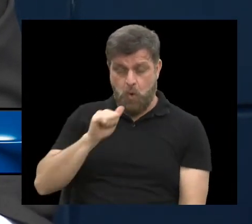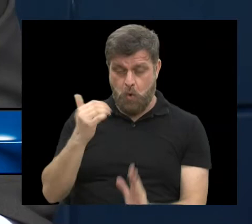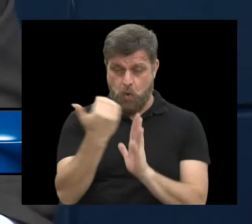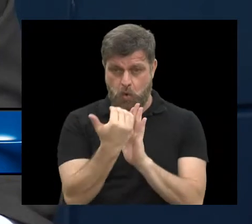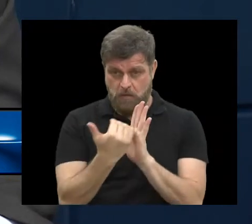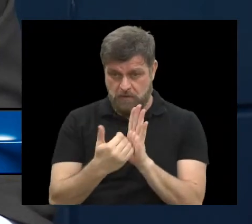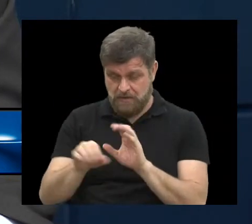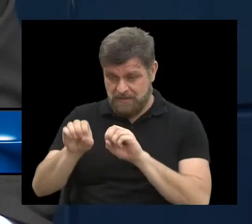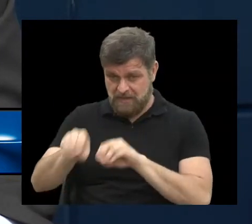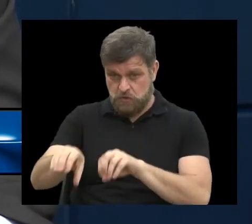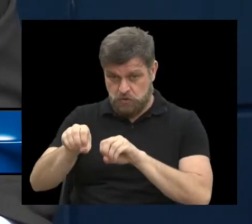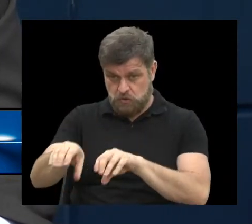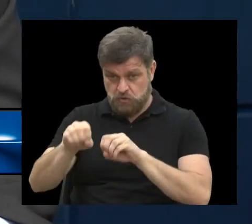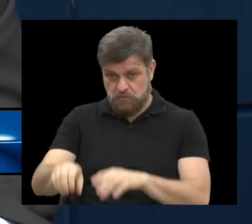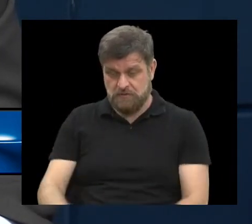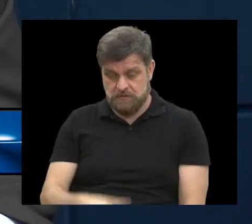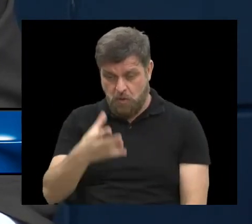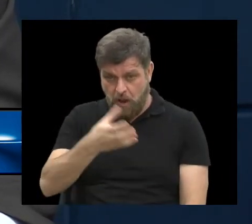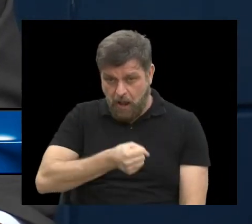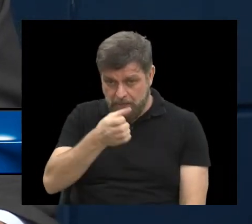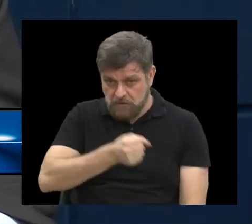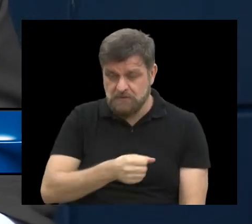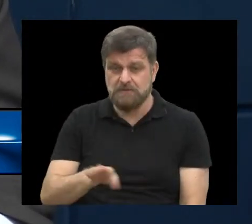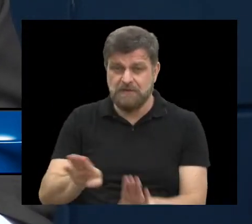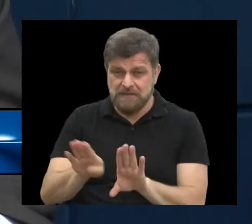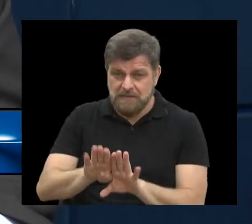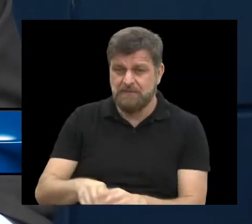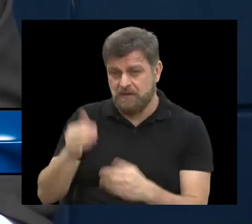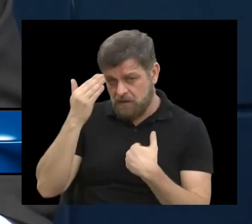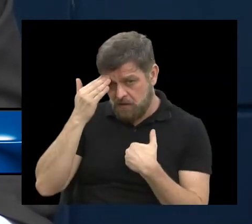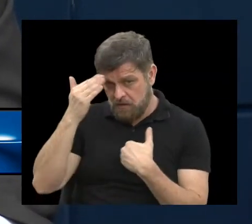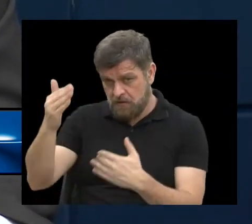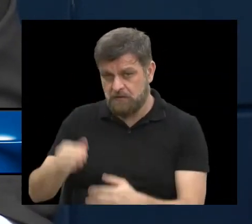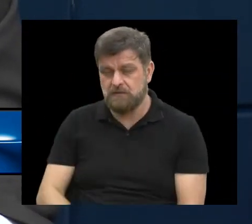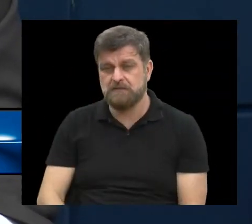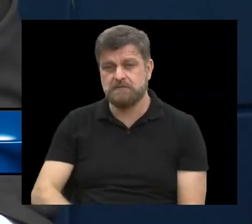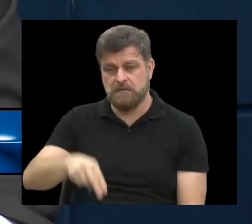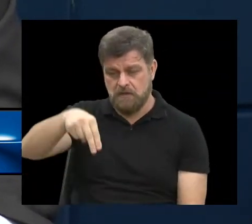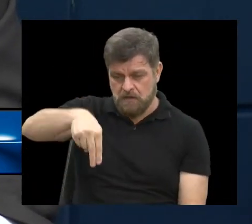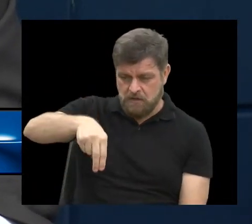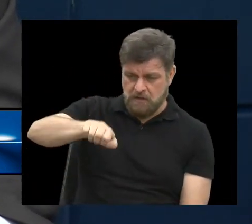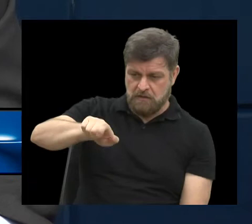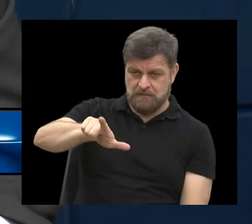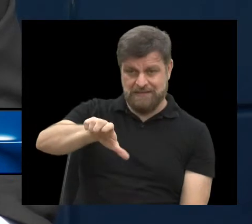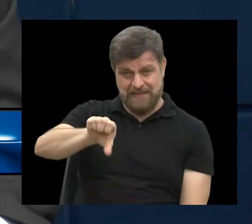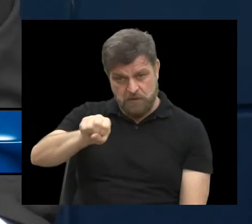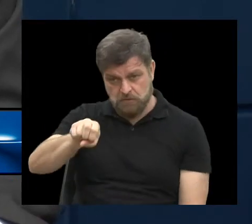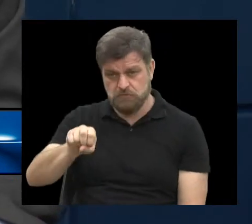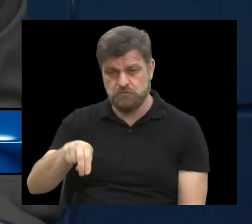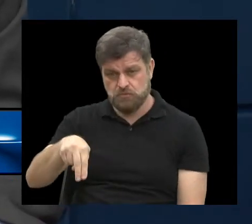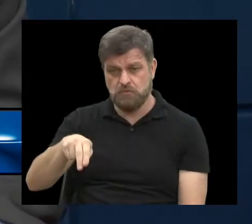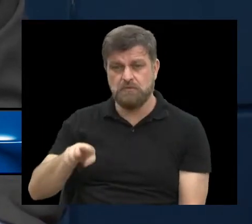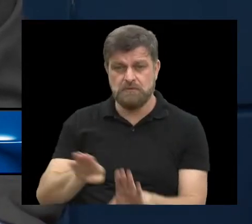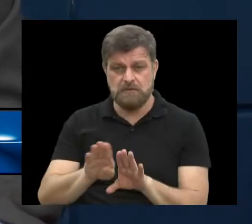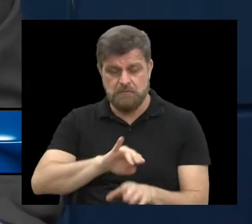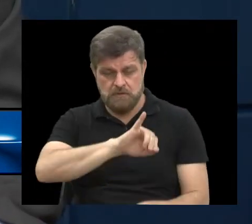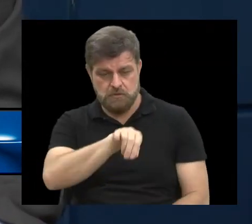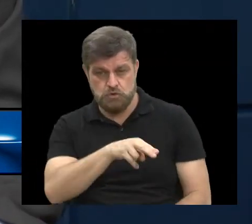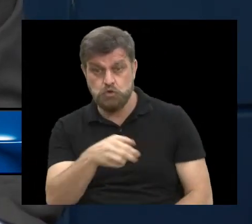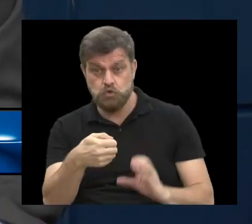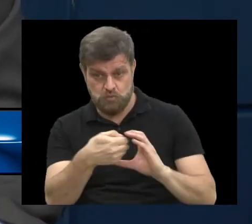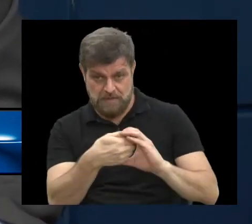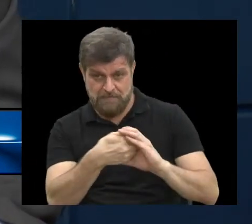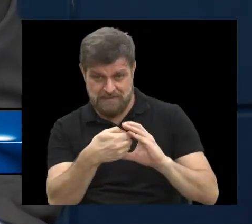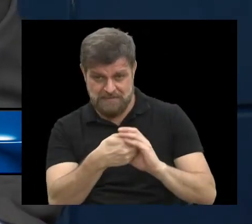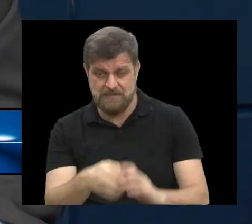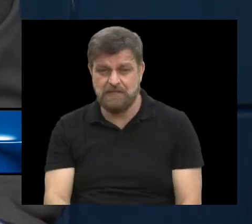Educação Previdenciária. Agradeço a presença do seu Nelson, sempre junto conosco, da Juliana, da